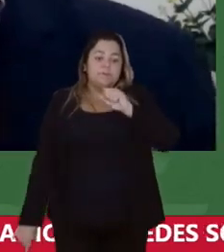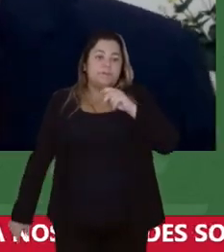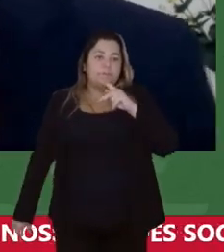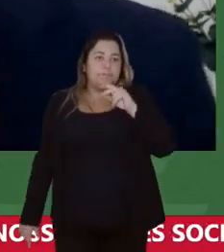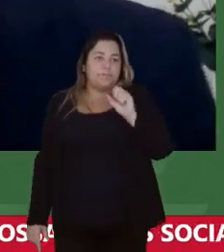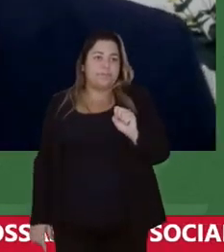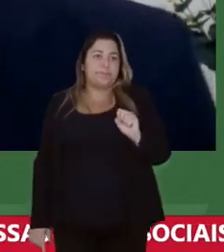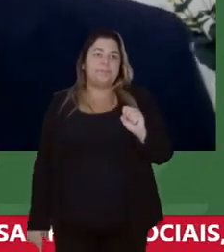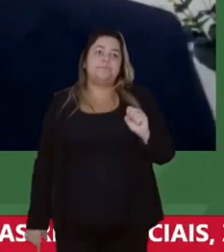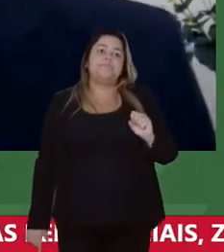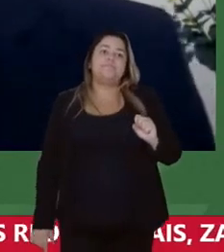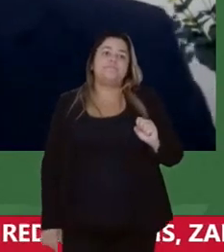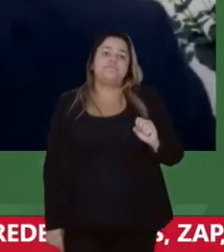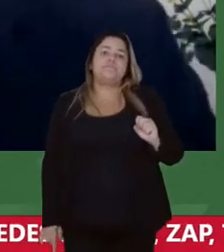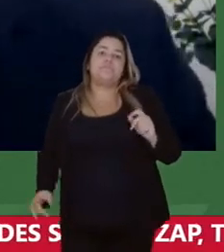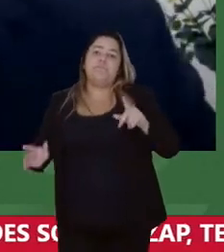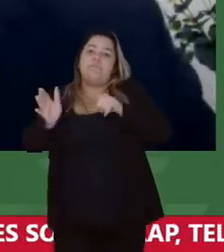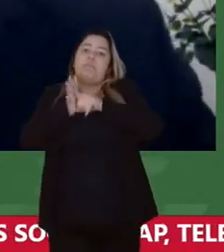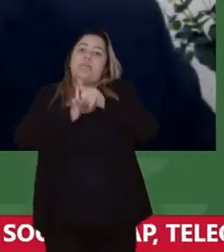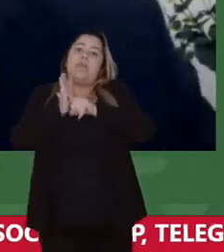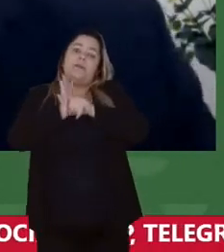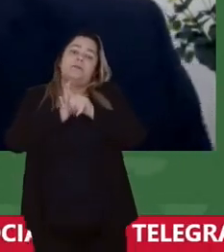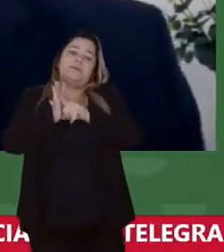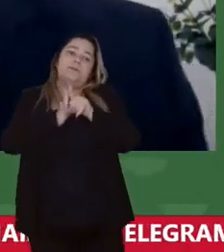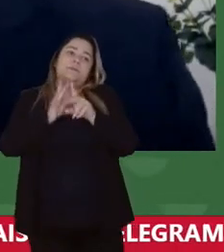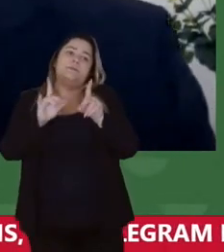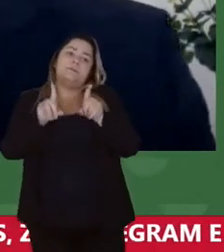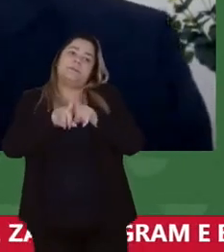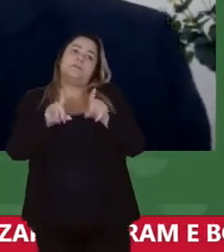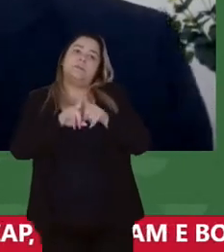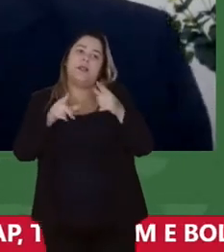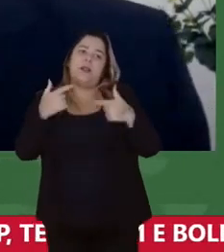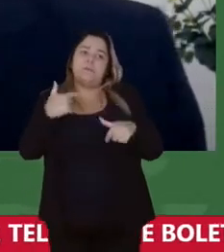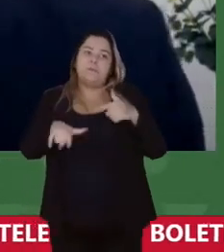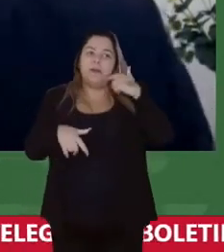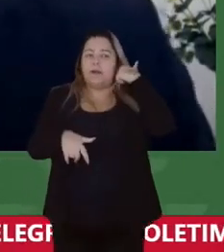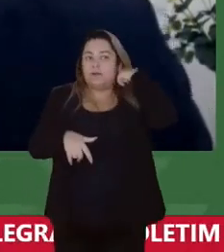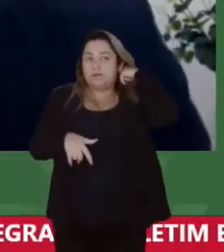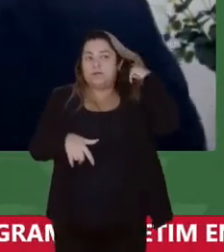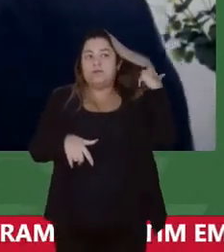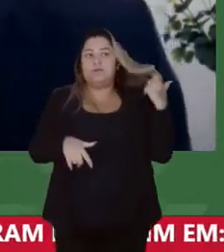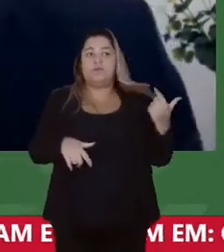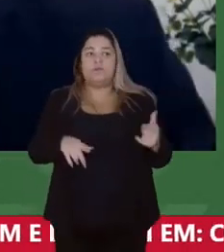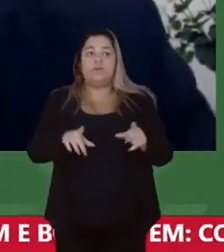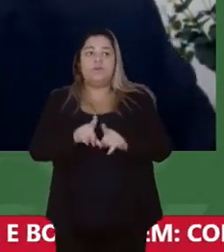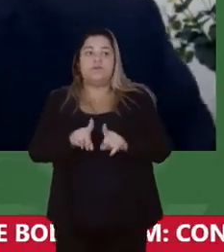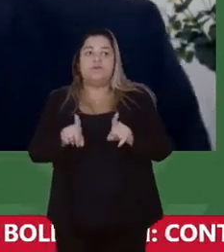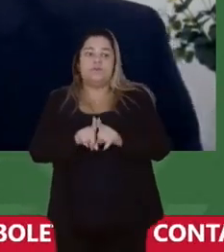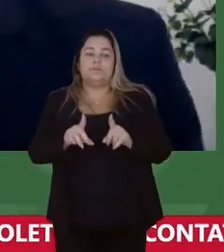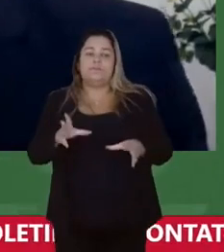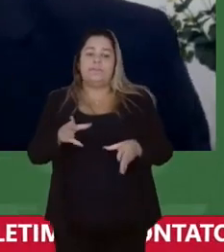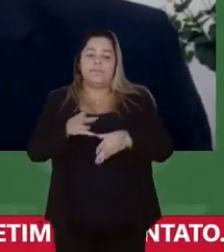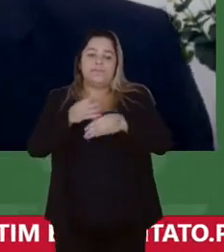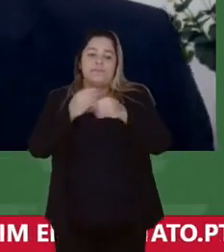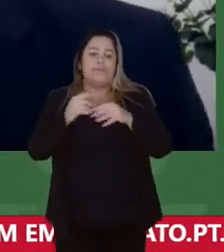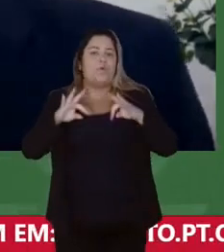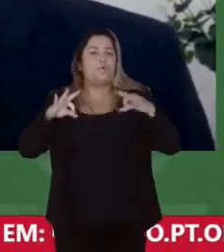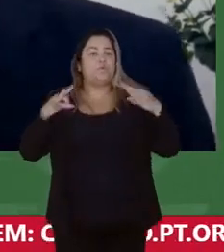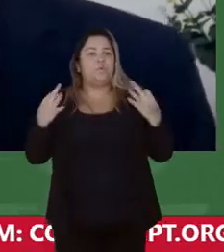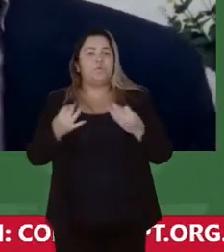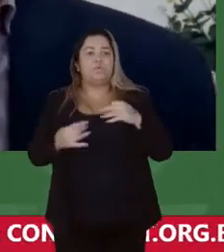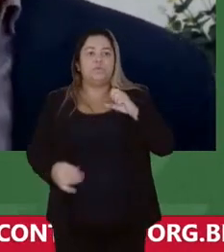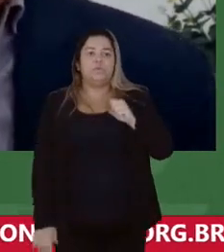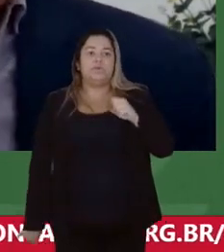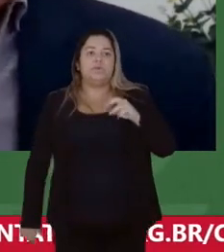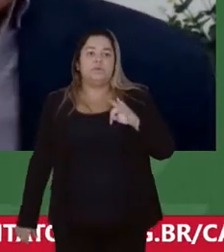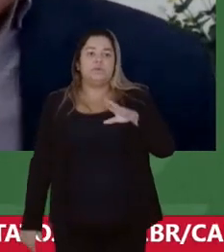de 1.000 pesquisadores, simpatizantes, intelectuais que trabalham nos 26 NAPs, também integrar, junto com todos os setoriais do